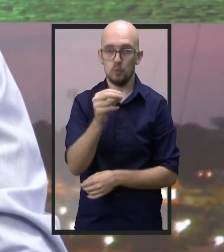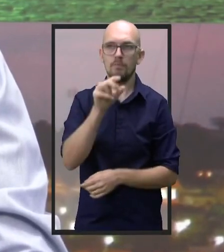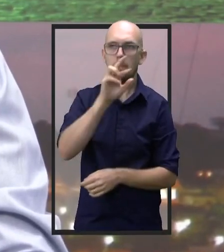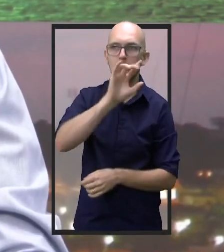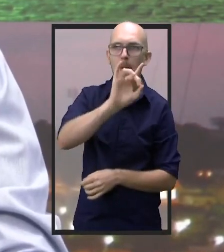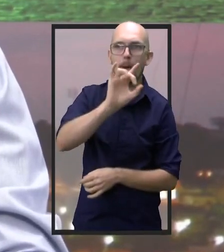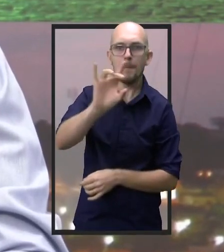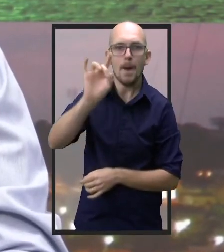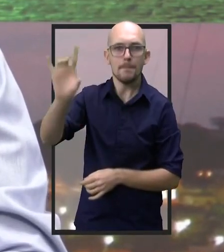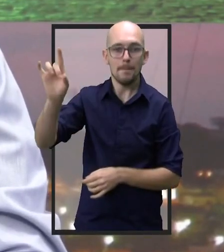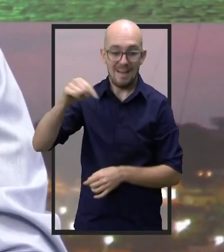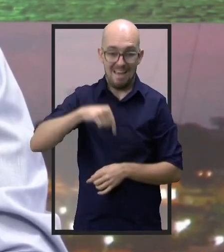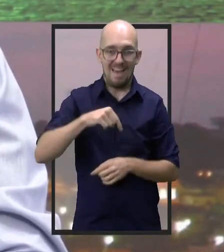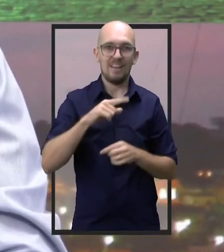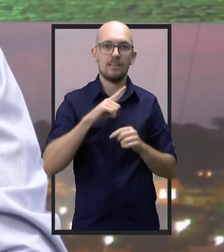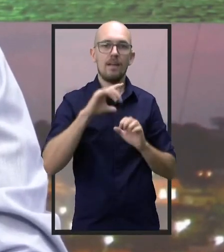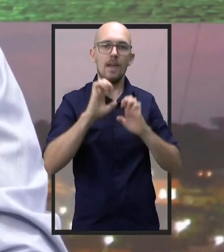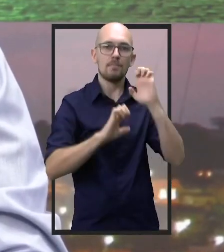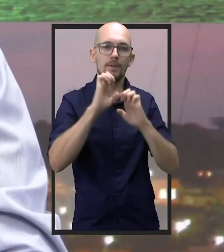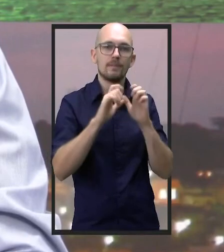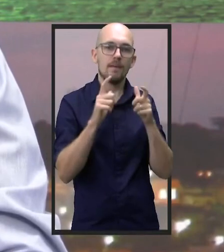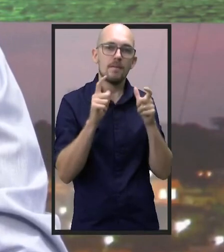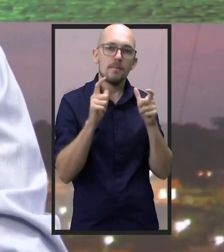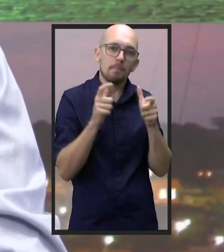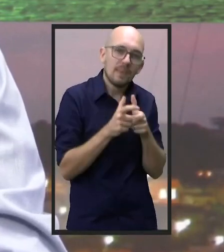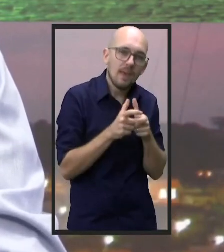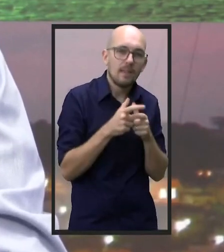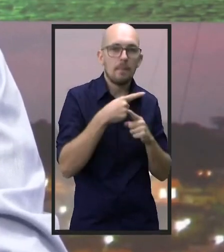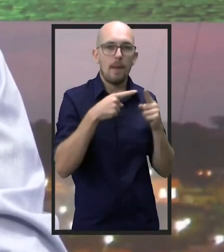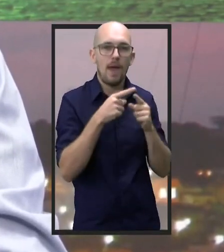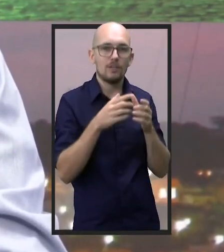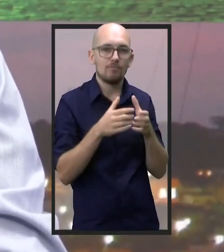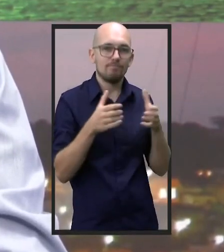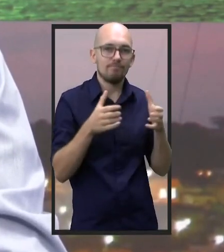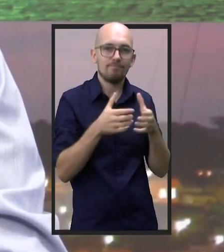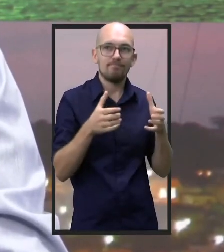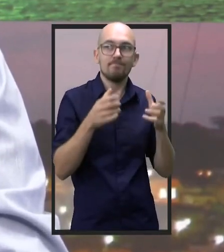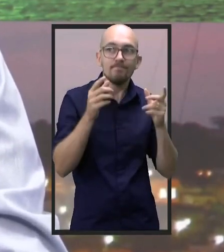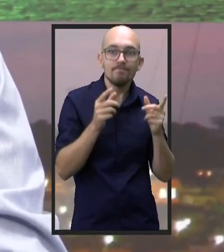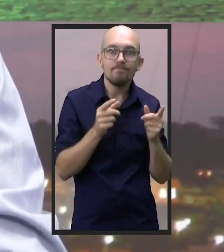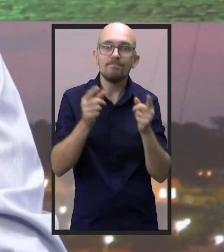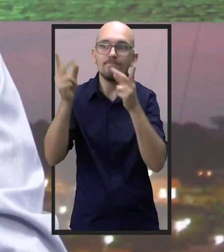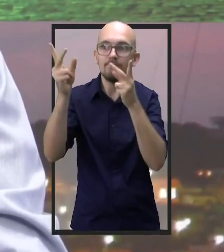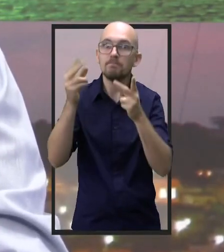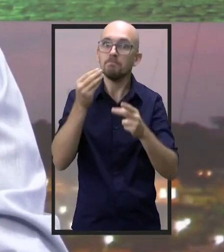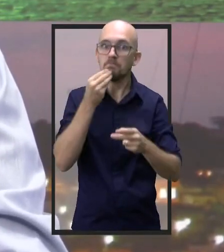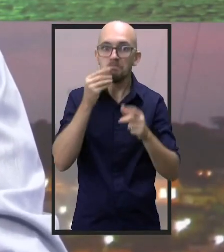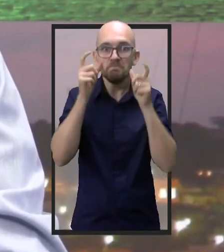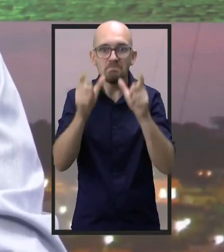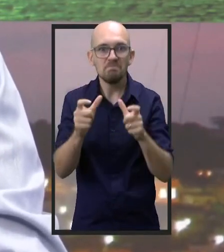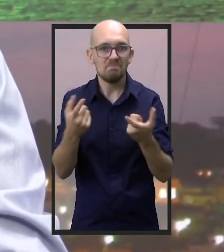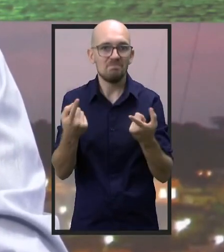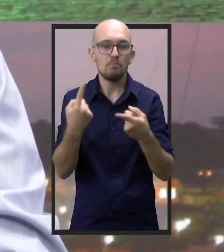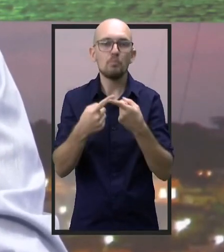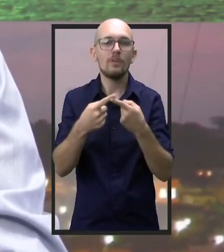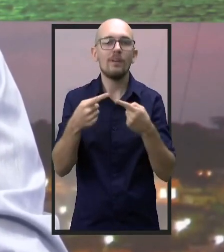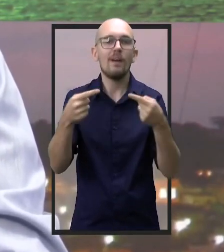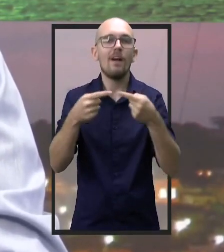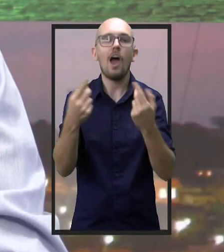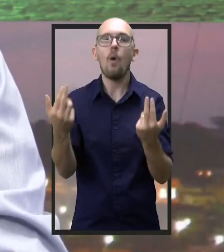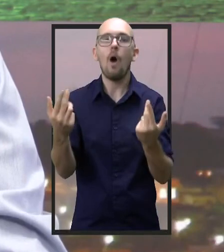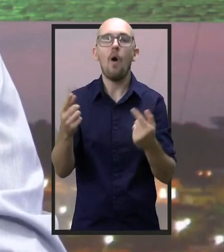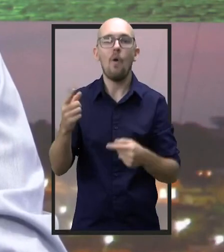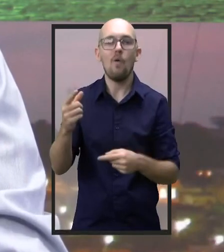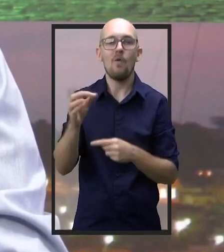médios produtores, levar lá fora essa voz, é uma oportunidade interessante, né? O café da Colômbia leva esse contexto,